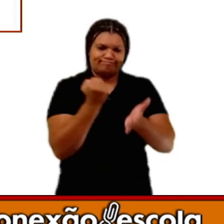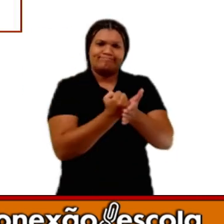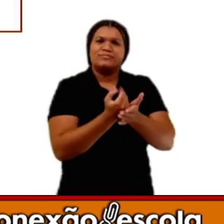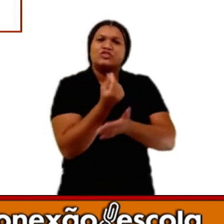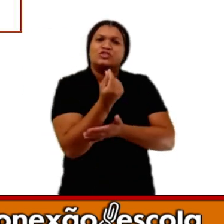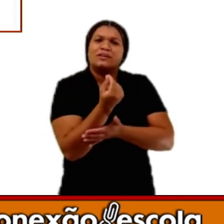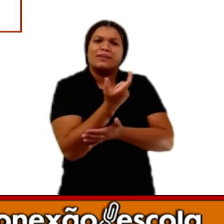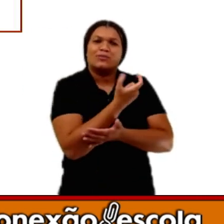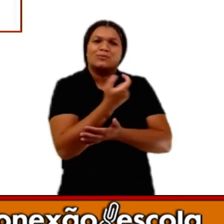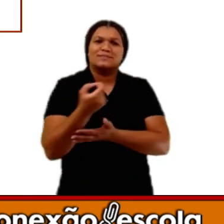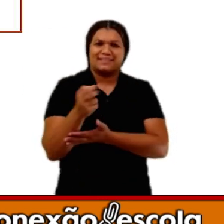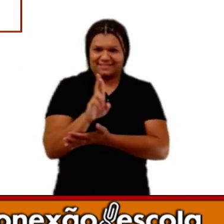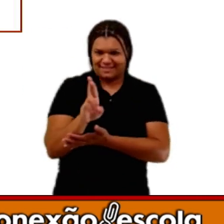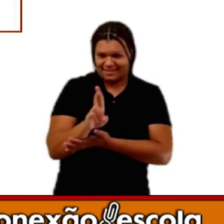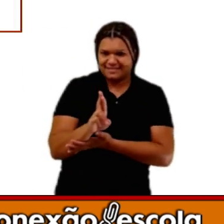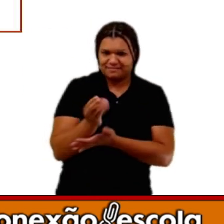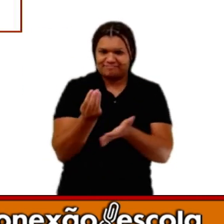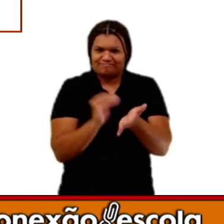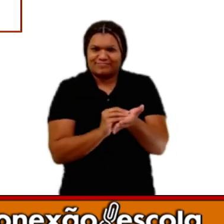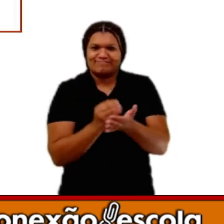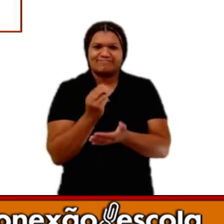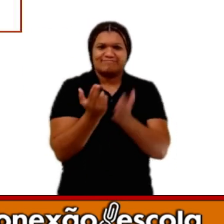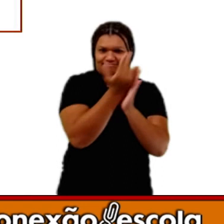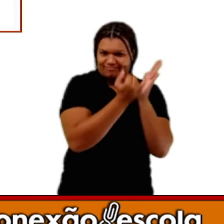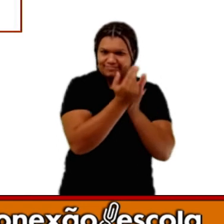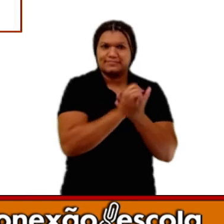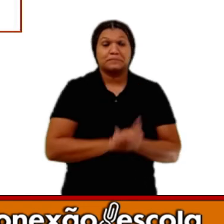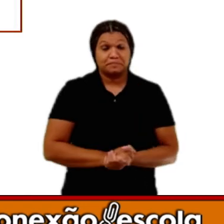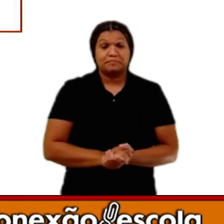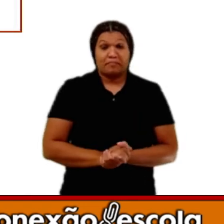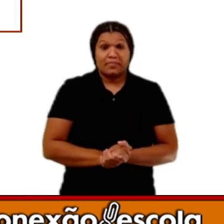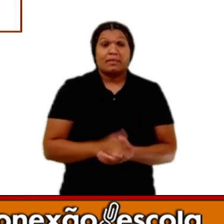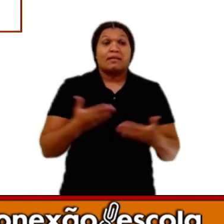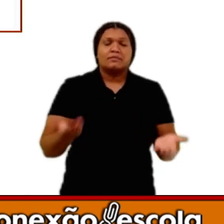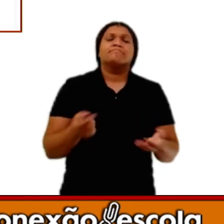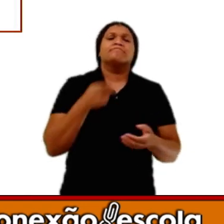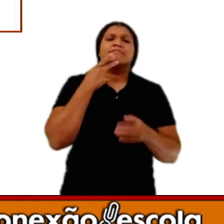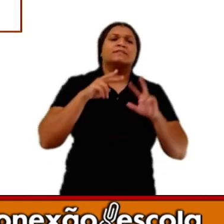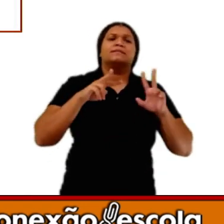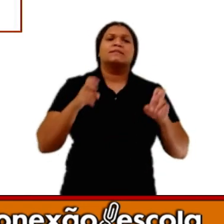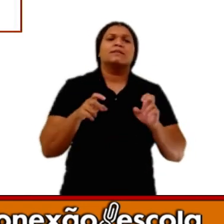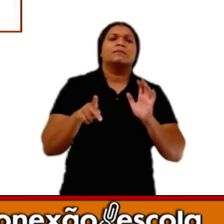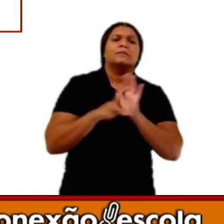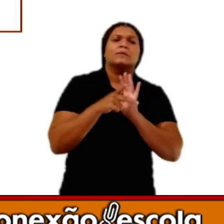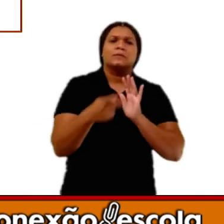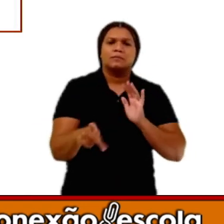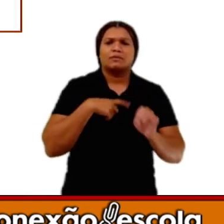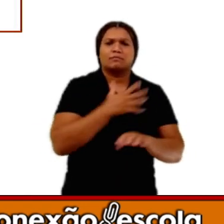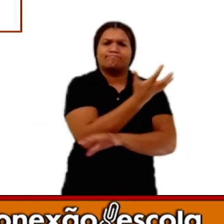que a vegetação do cerrado ela é arbórea, esparsa, composta por